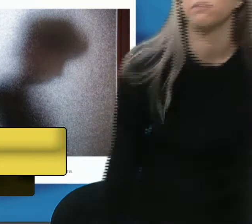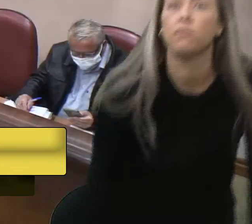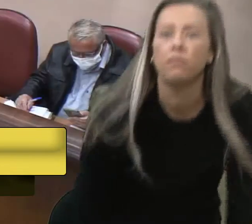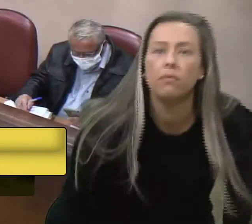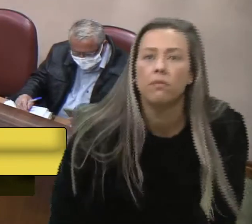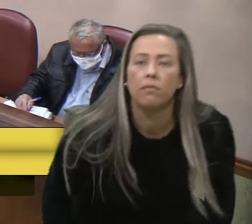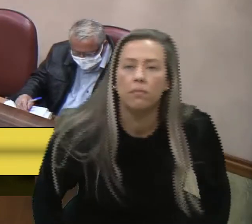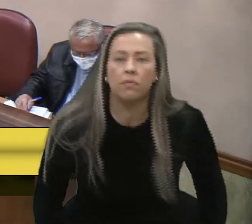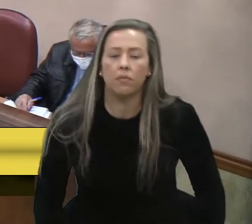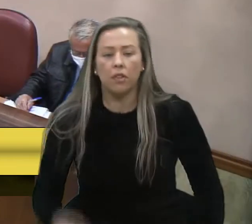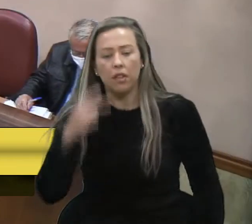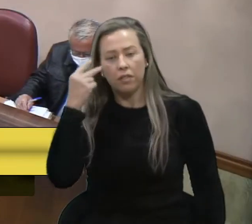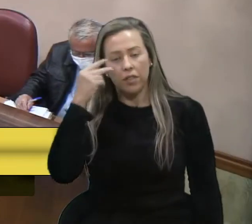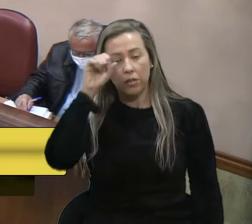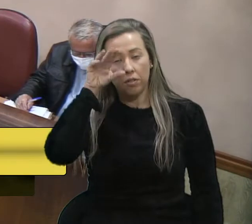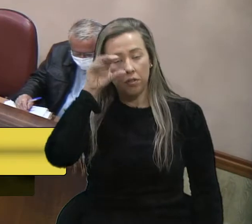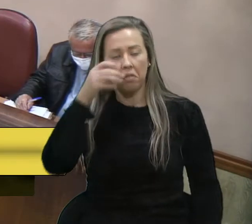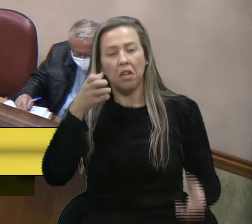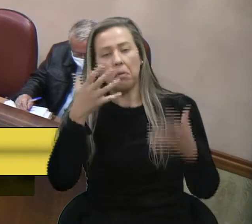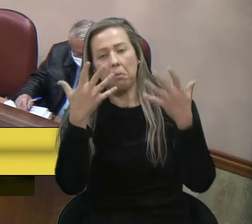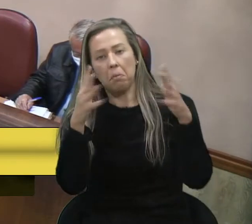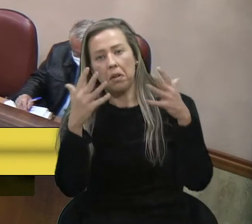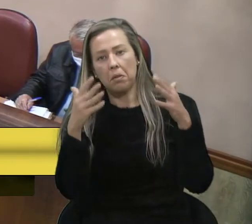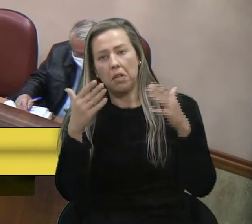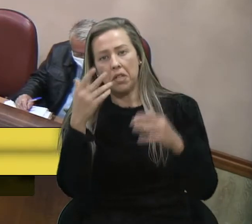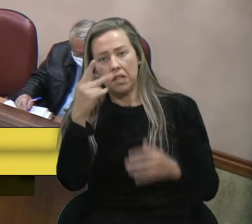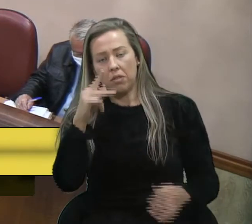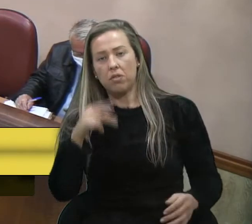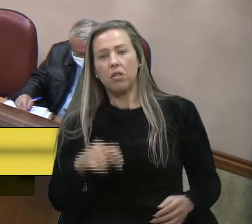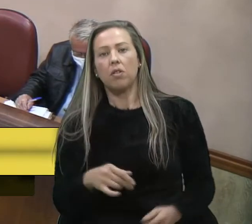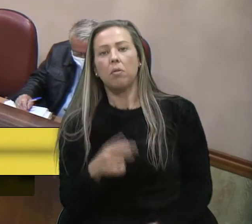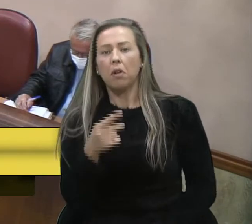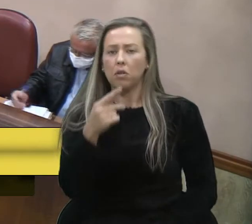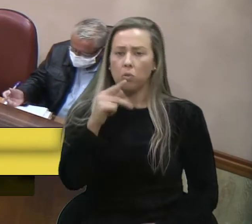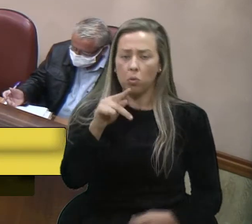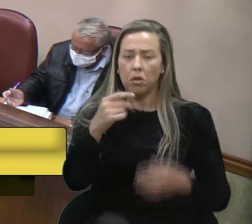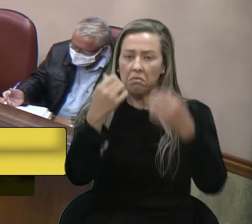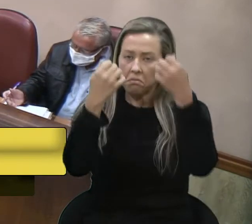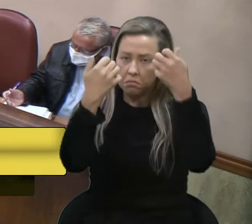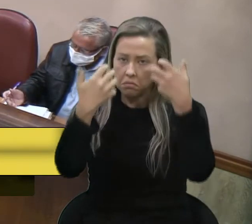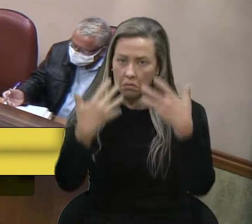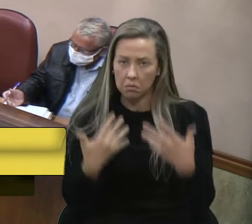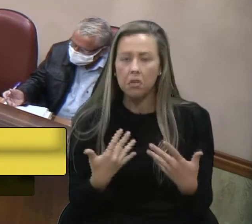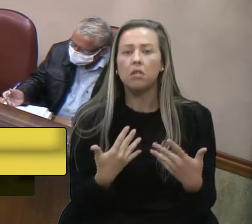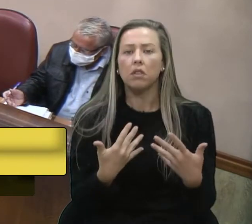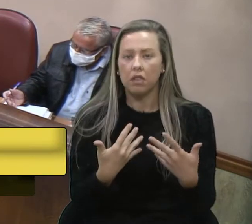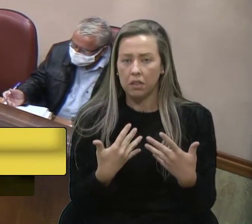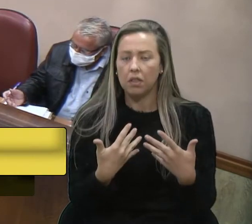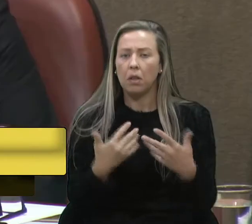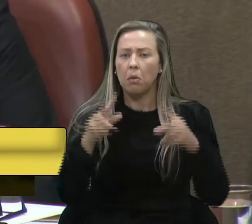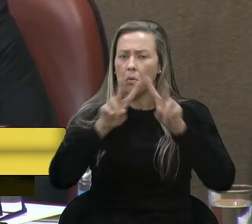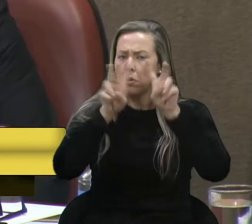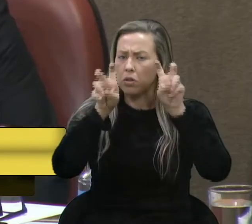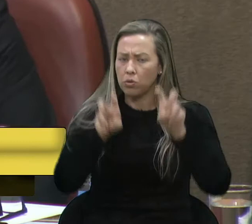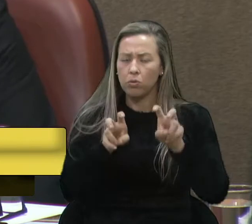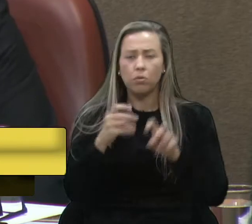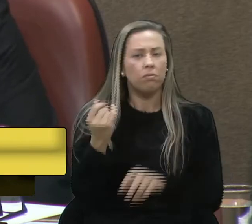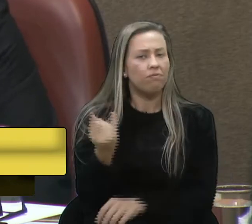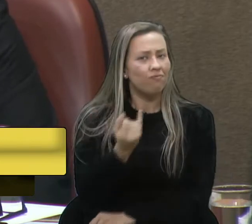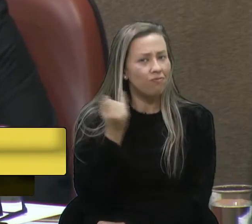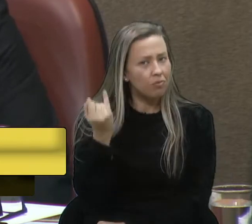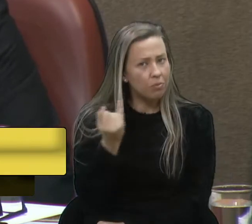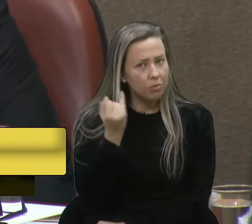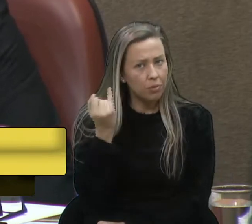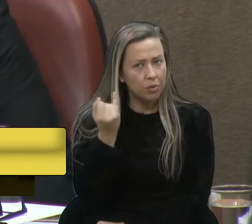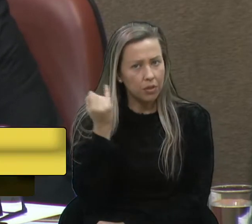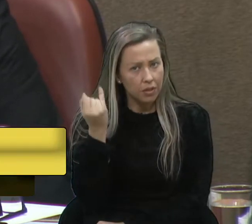Vereador Firuza, eu quero parabenizar o senhor pela sua fala, pela matéria abordada, que é realmente muito,